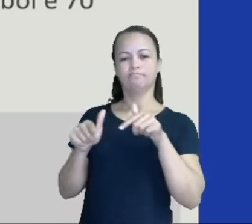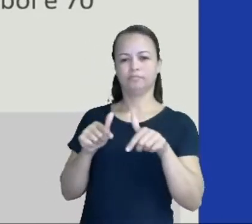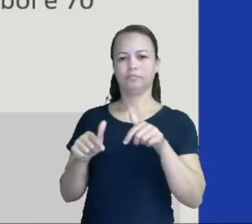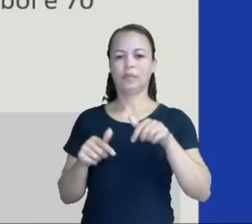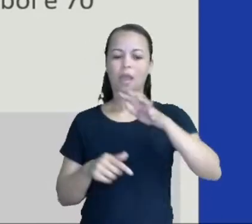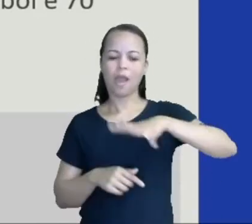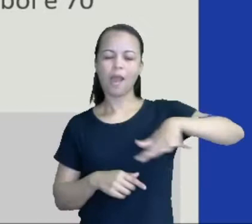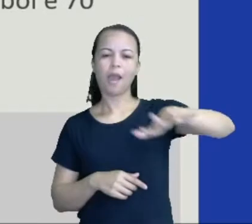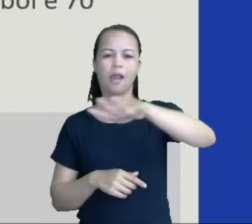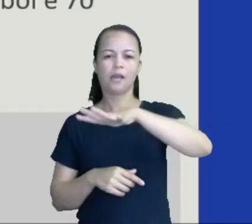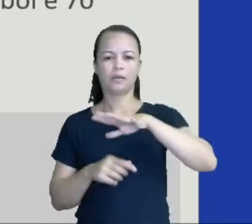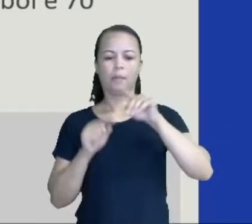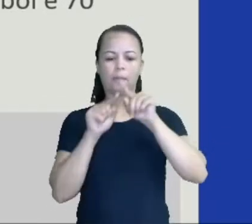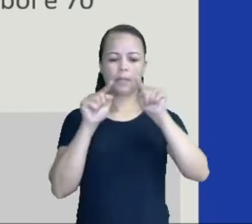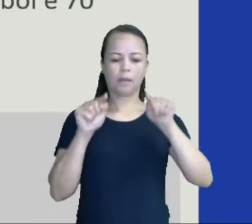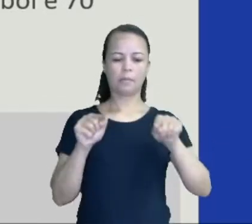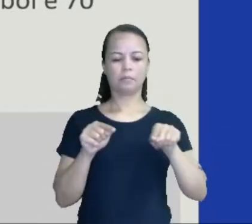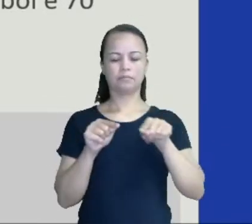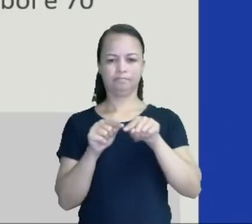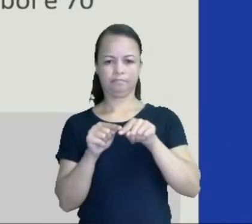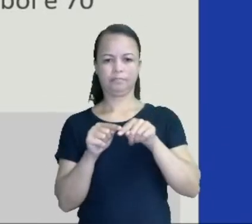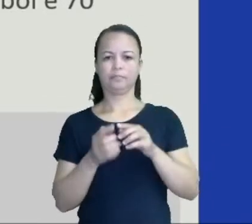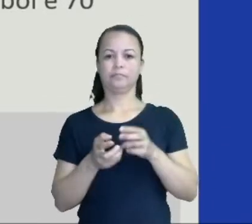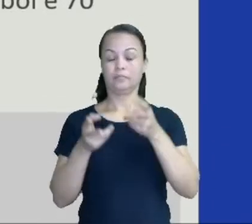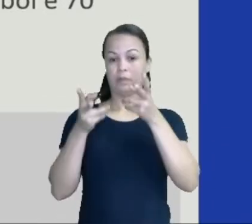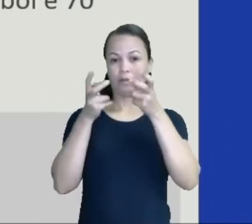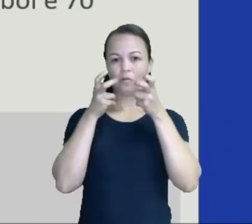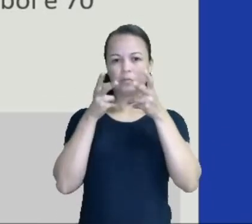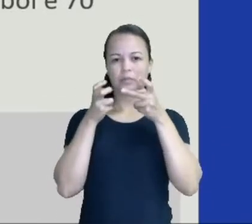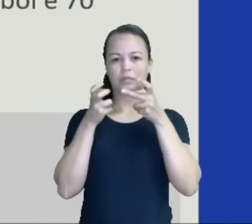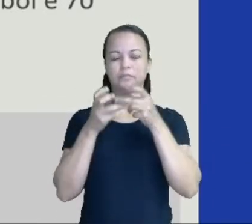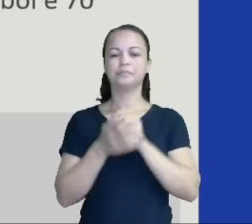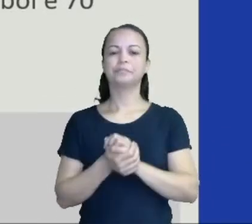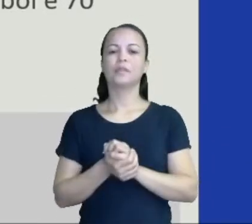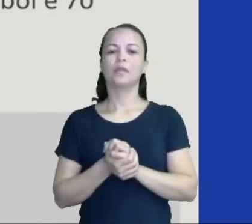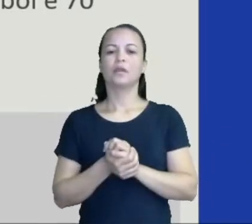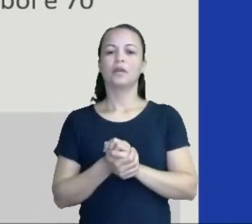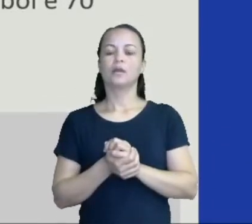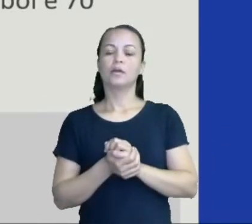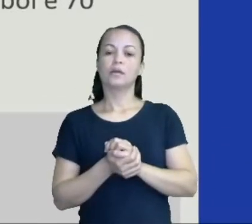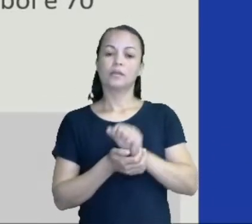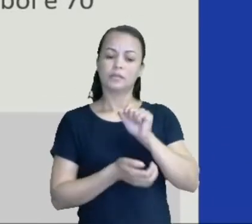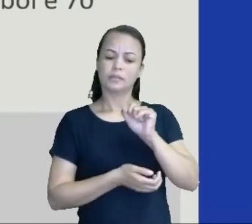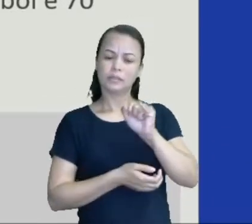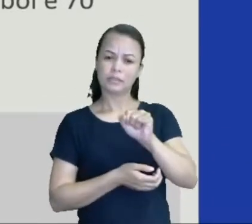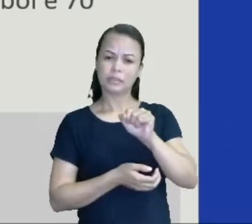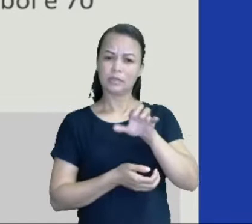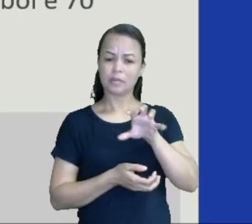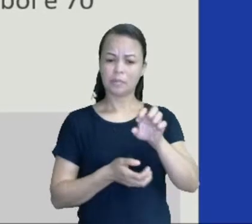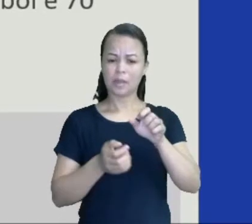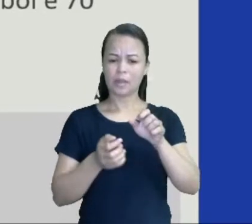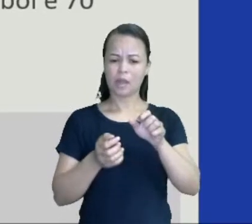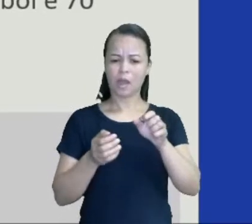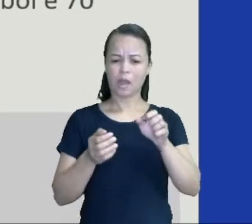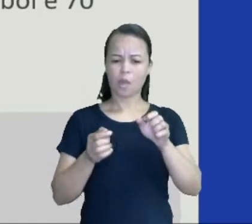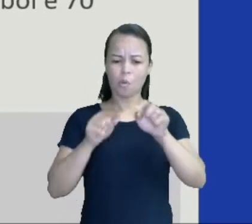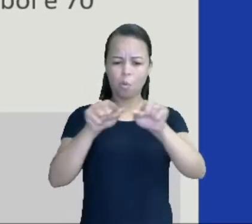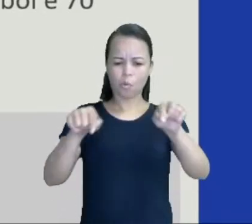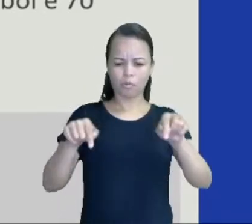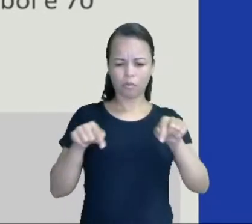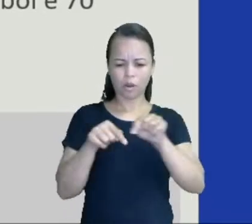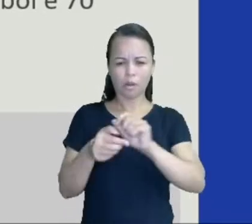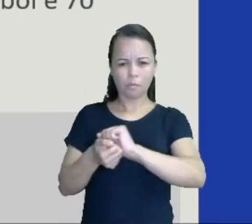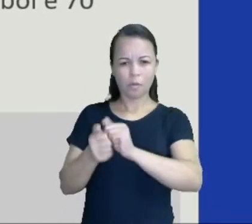uma superfície. Observe, se pegarmos um campo de futebol